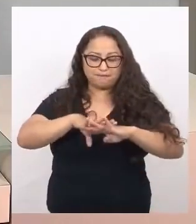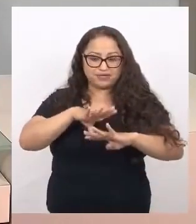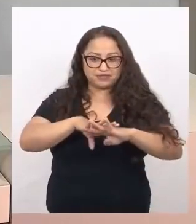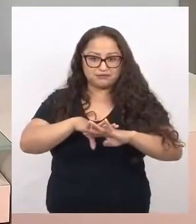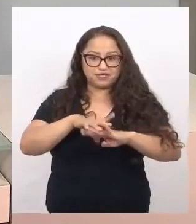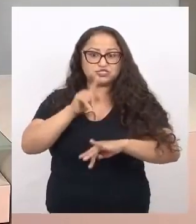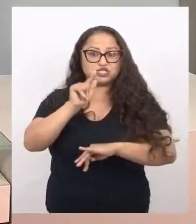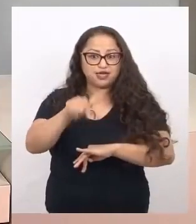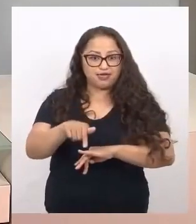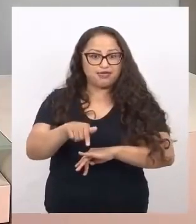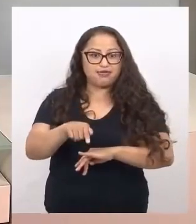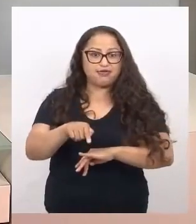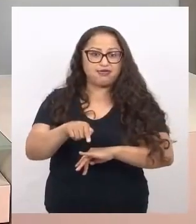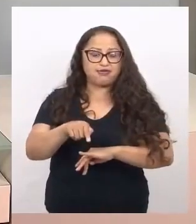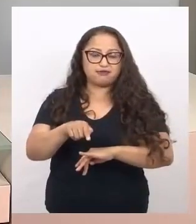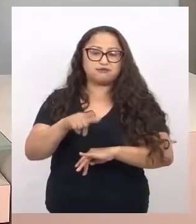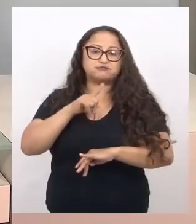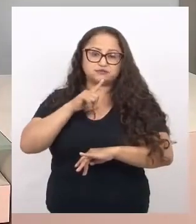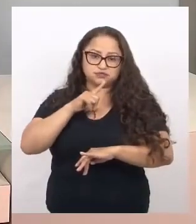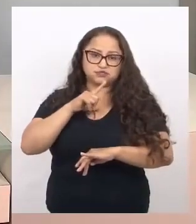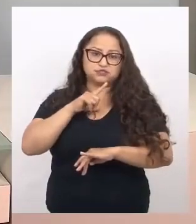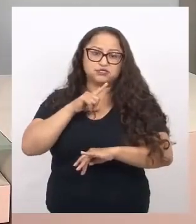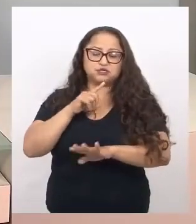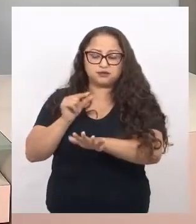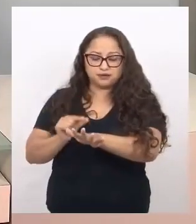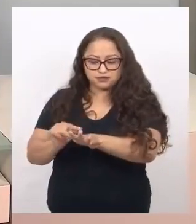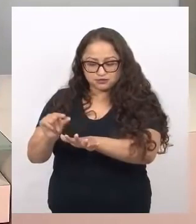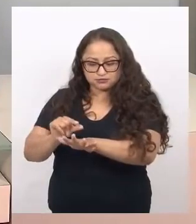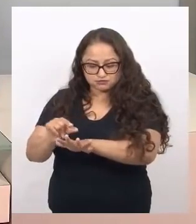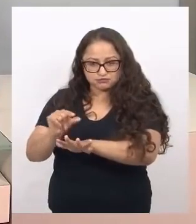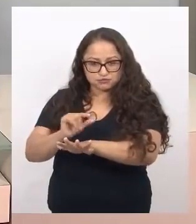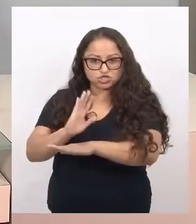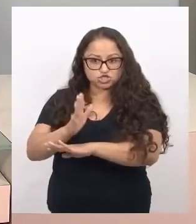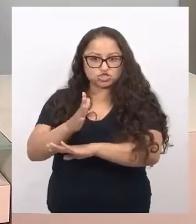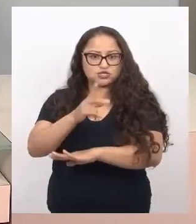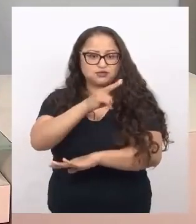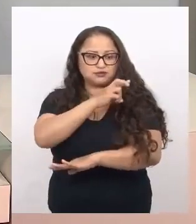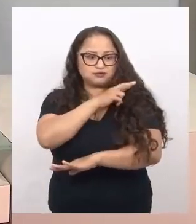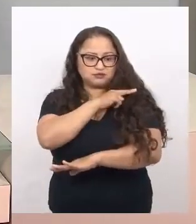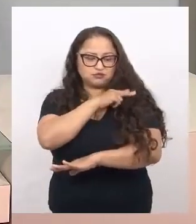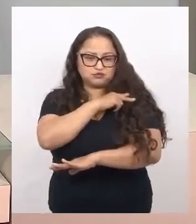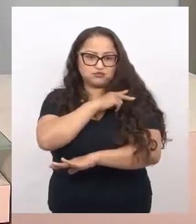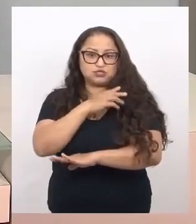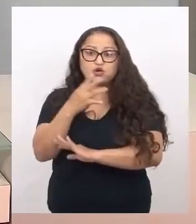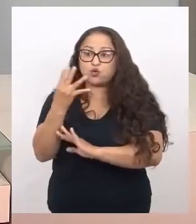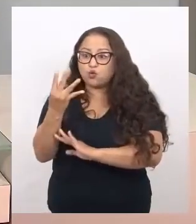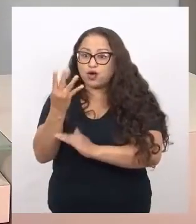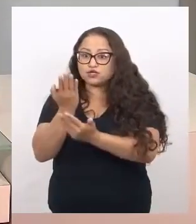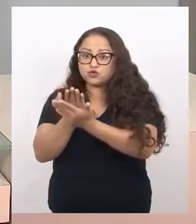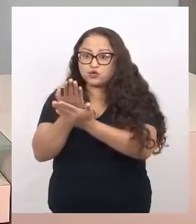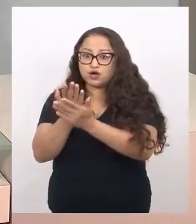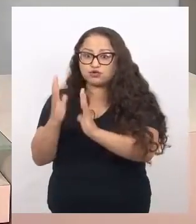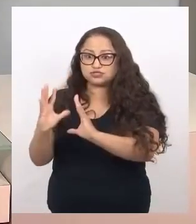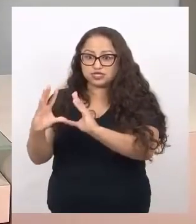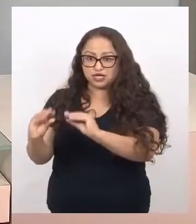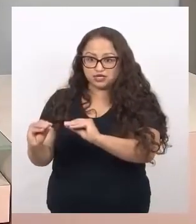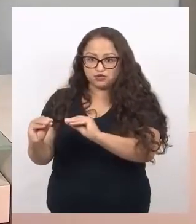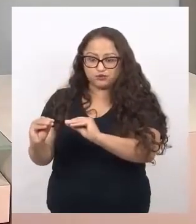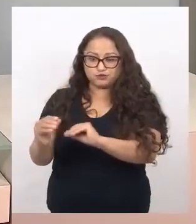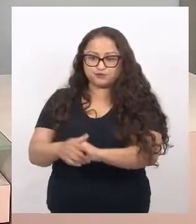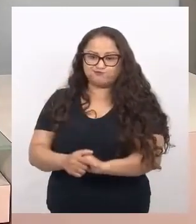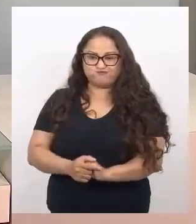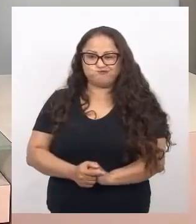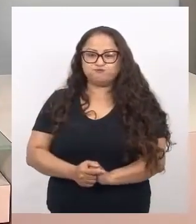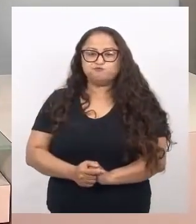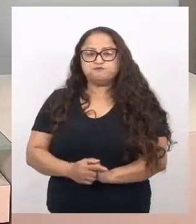componente curricular que está na matriz da segunda série, que tem 4 aulas no turno, então que acontece no horário do noturno normal,